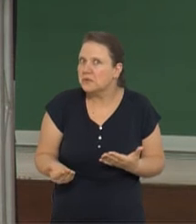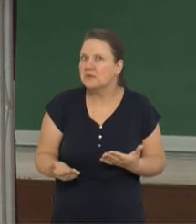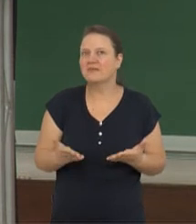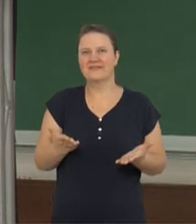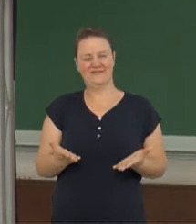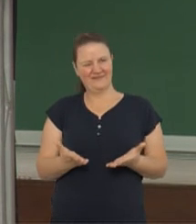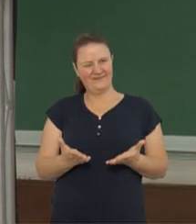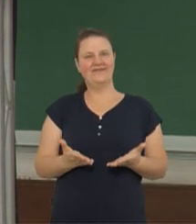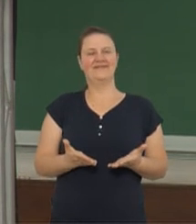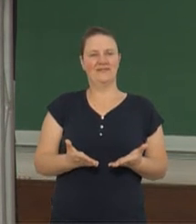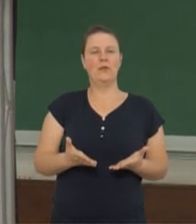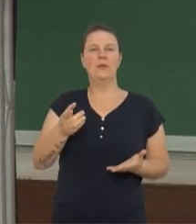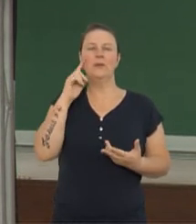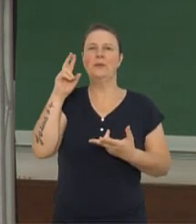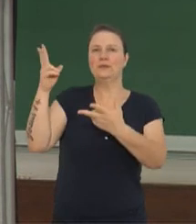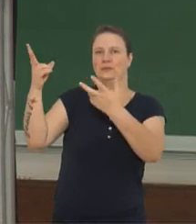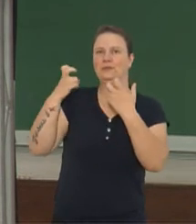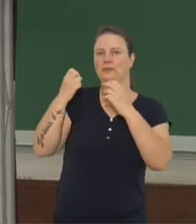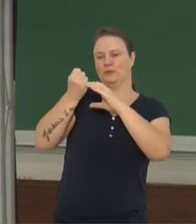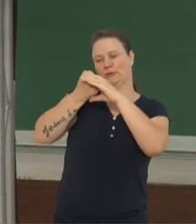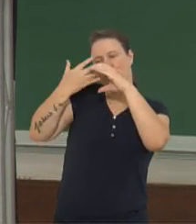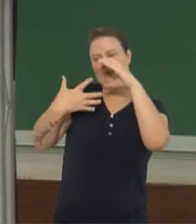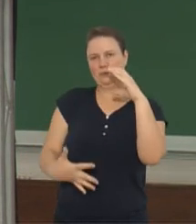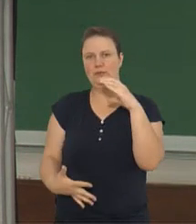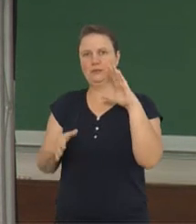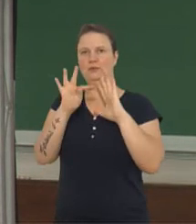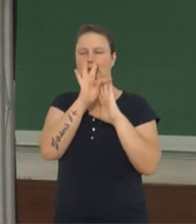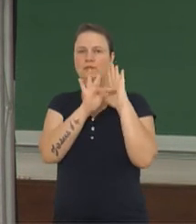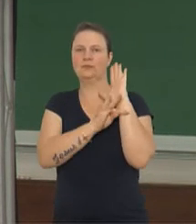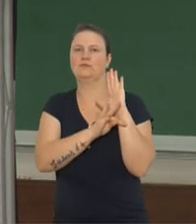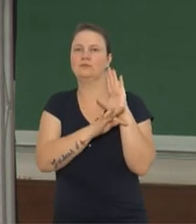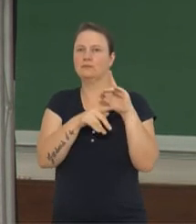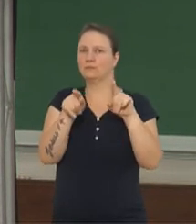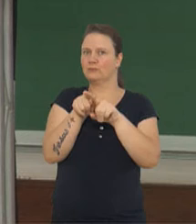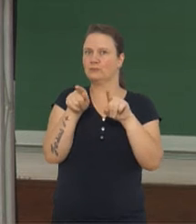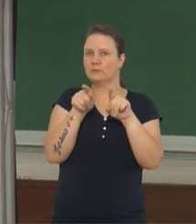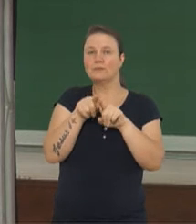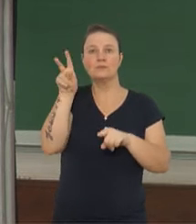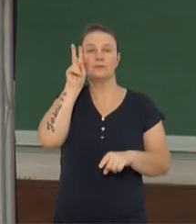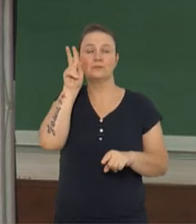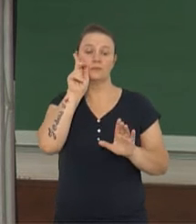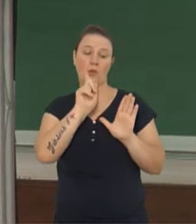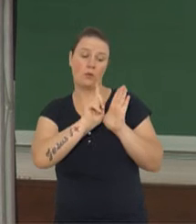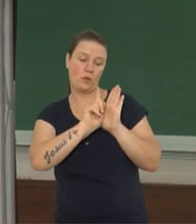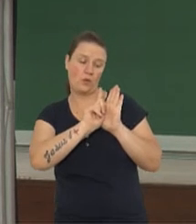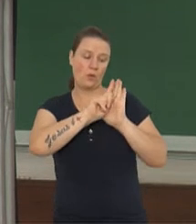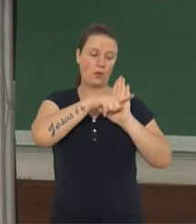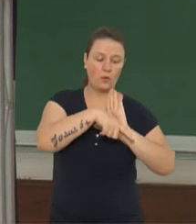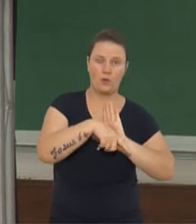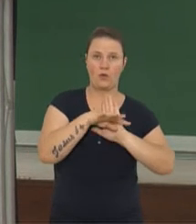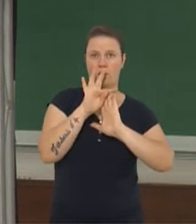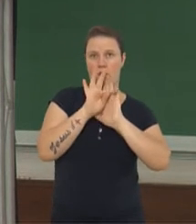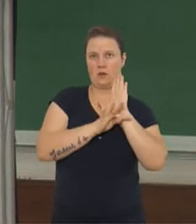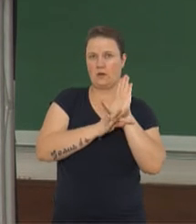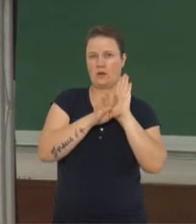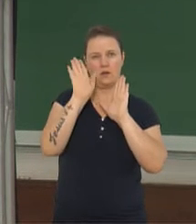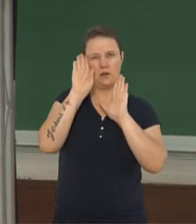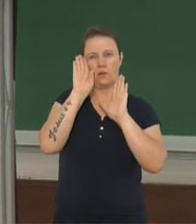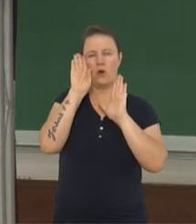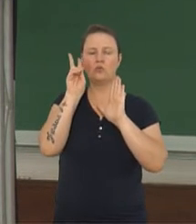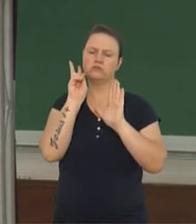Então, novamente, nós vamos observar as características desse texto, lembrando que é o nosso gênero textual. Lembra a finalidade de um